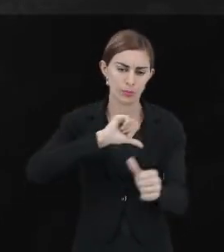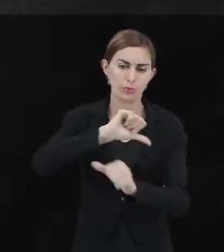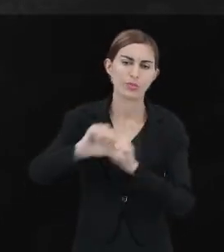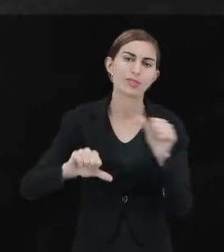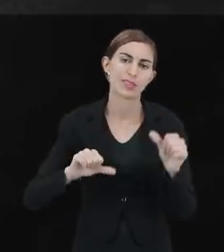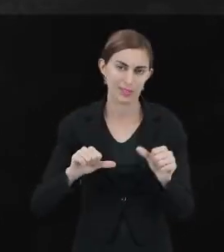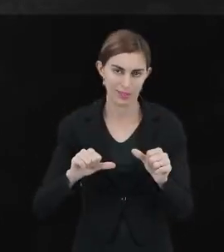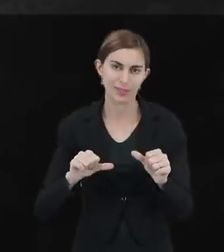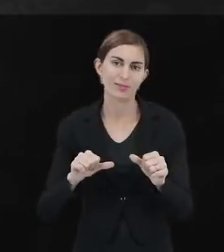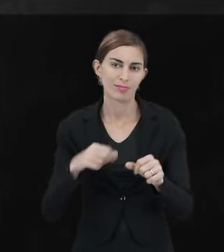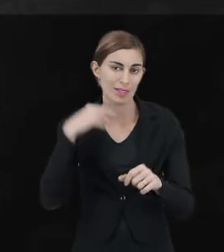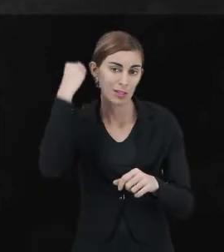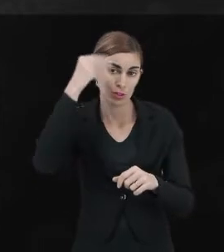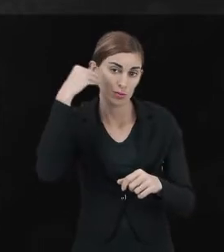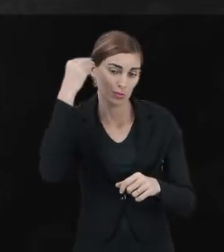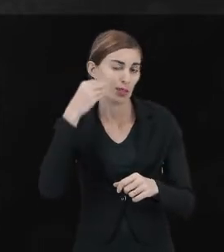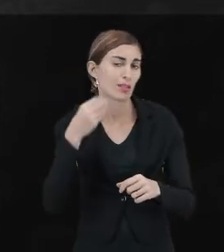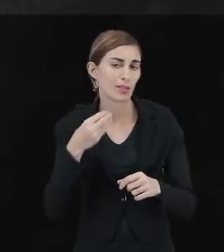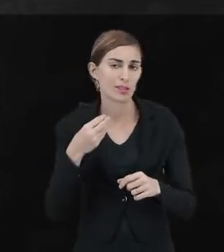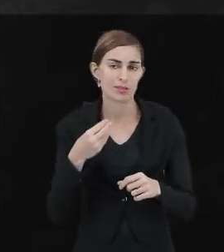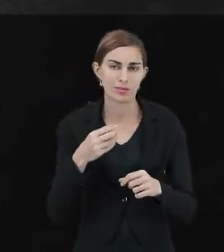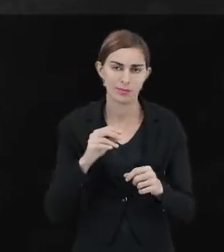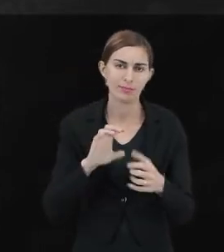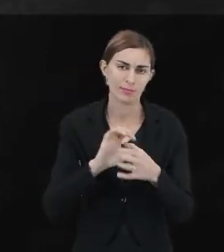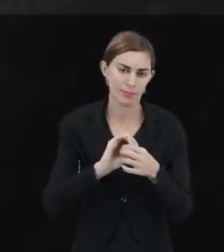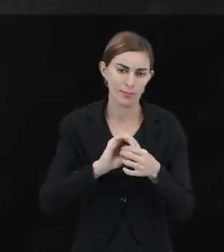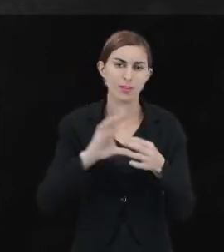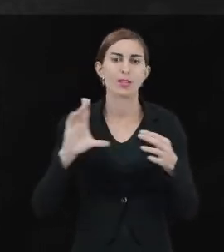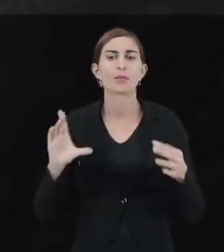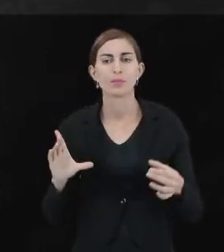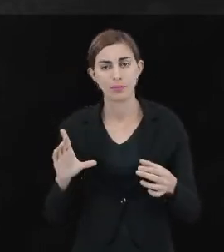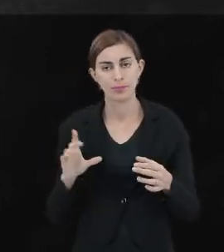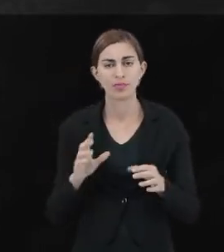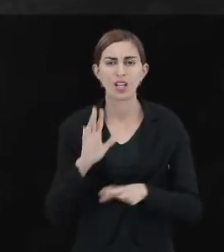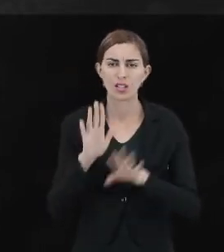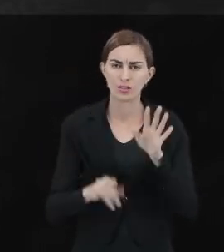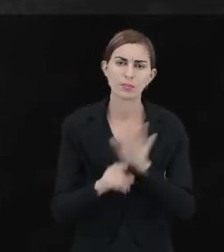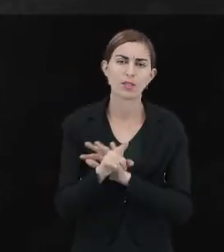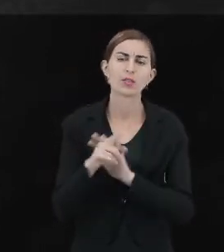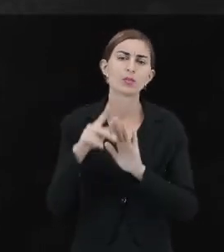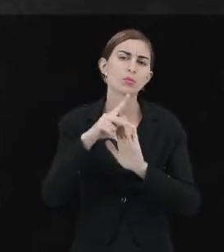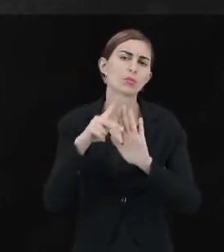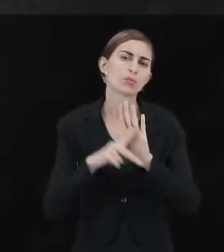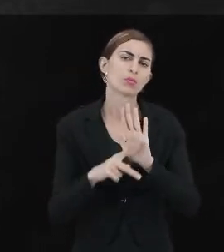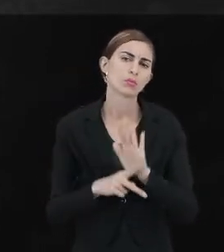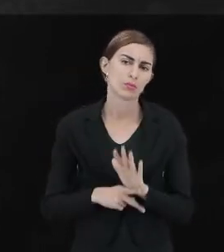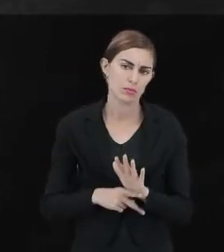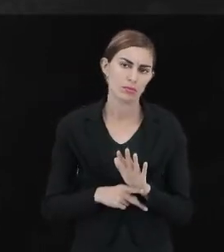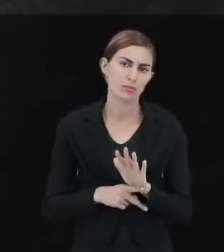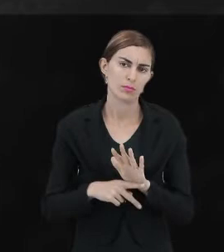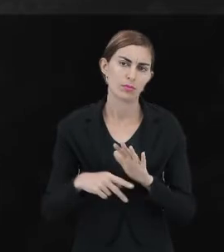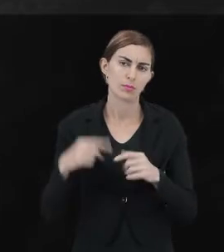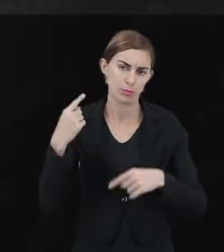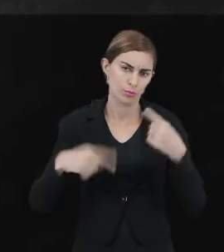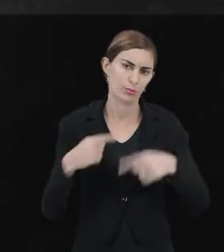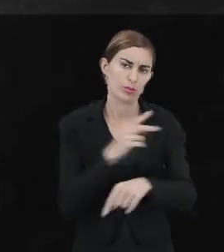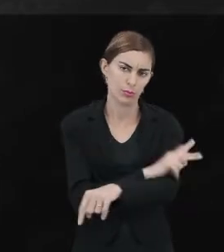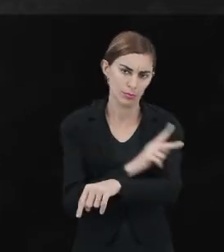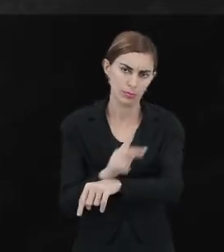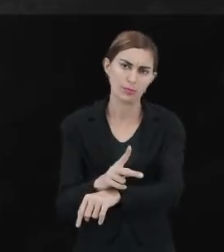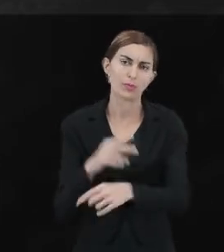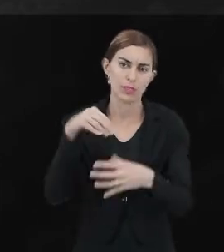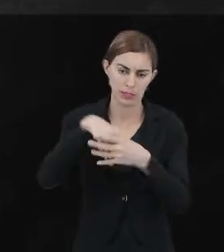experiência efetiva da democracia. Assim, fica ainda uma questão: o projeto político-pedagógico seria